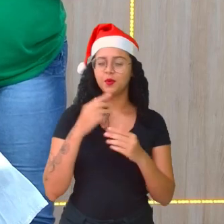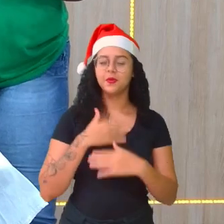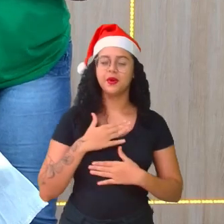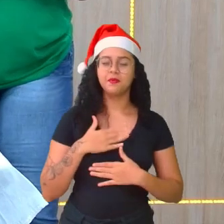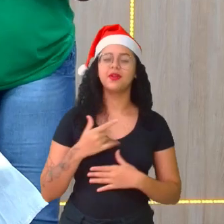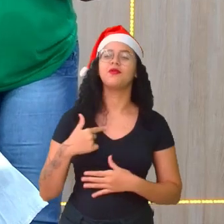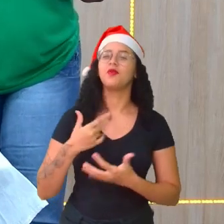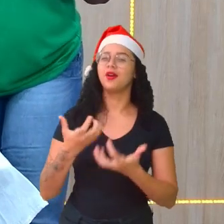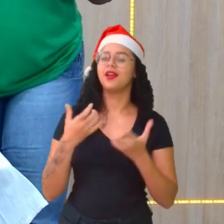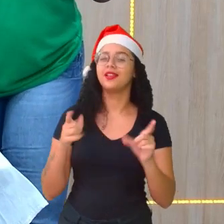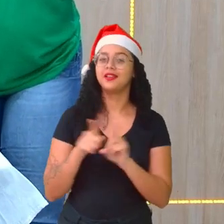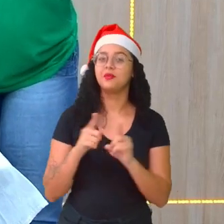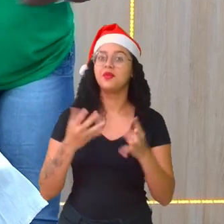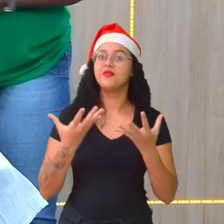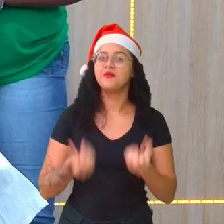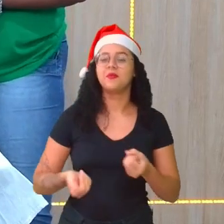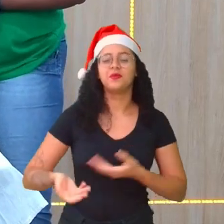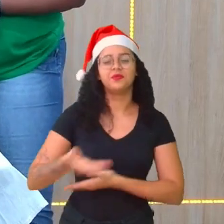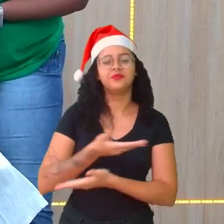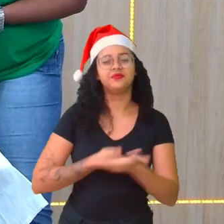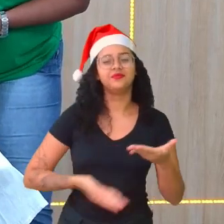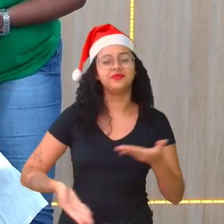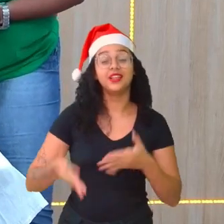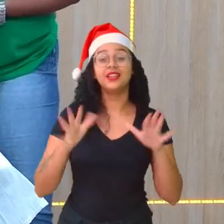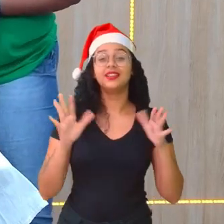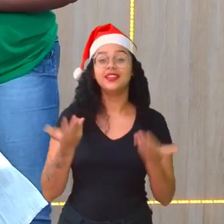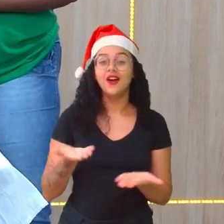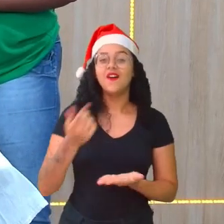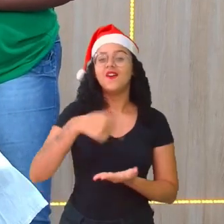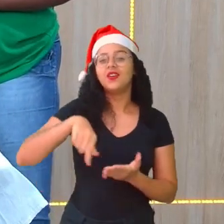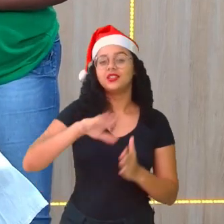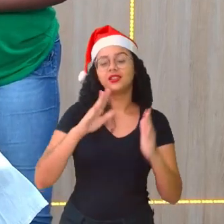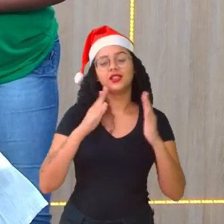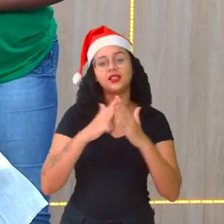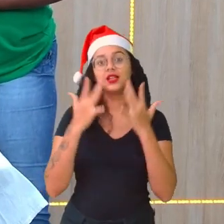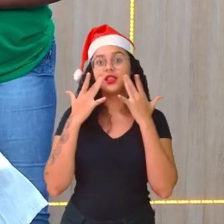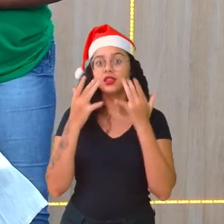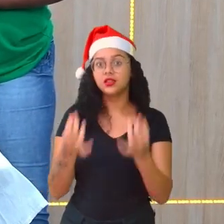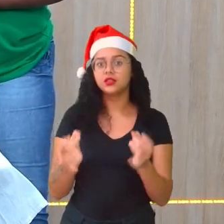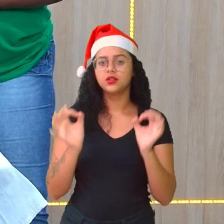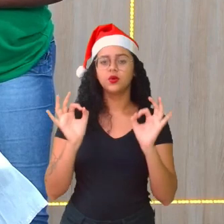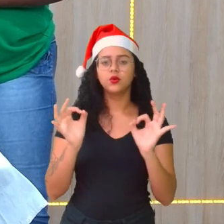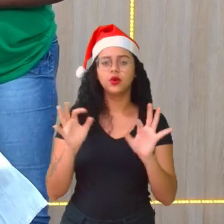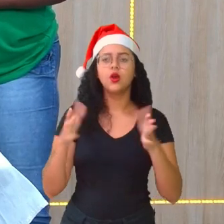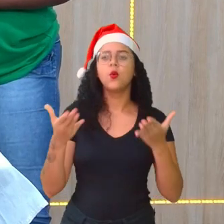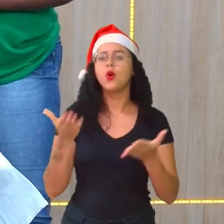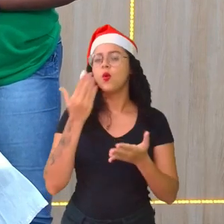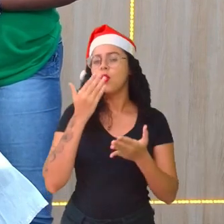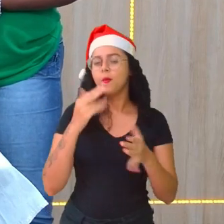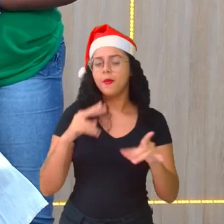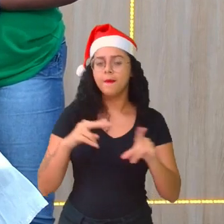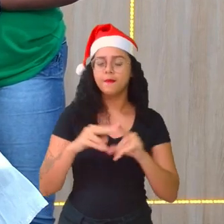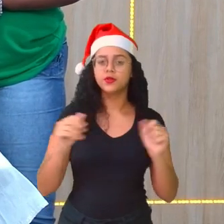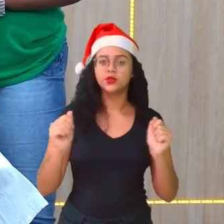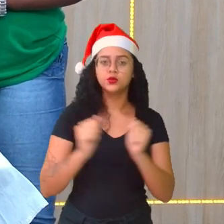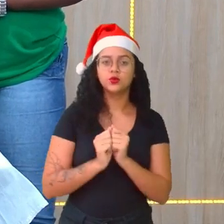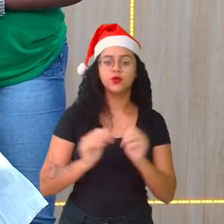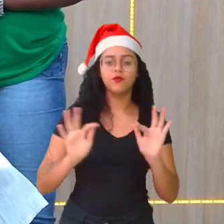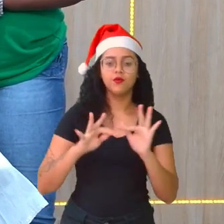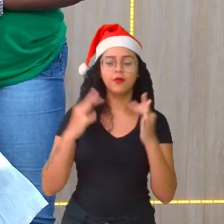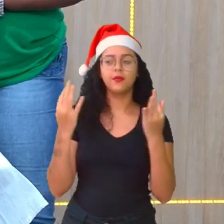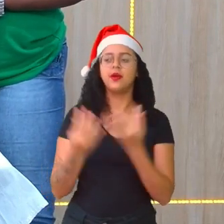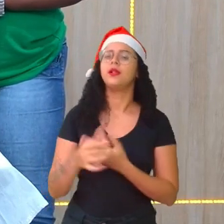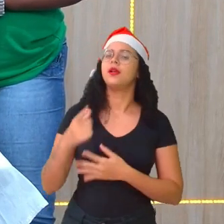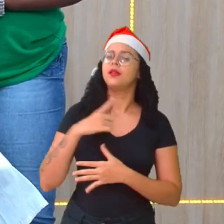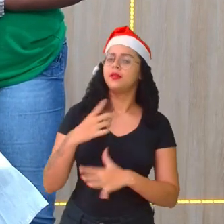também. Vamos socializar. Então vocês que estão em casa, se liguem uma coisa. Quando estiver comendo a pizza com a sua família lá, tem